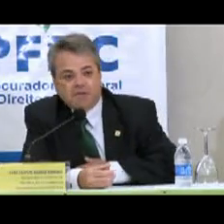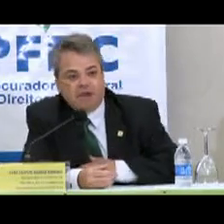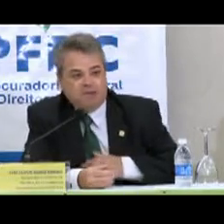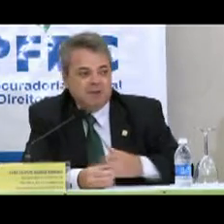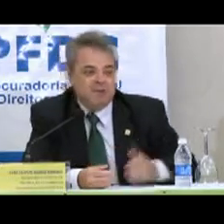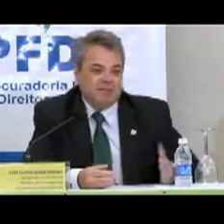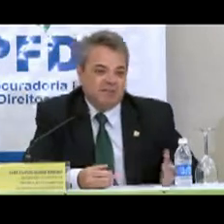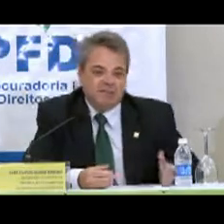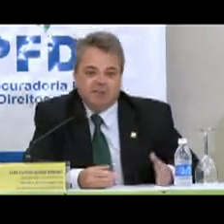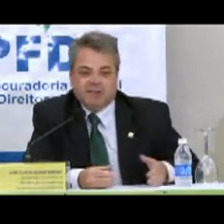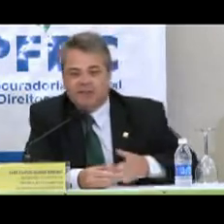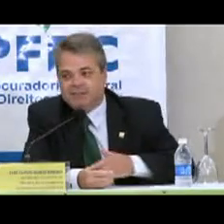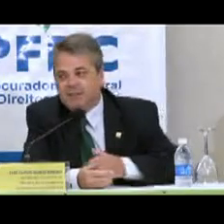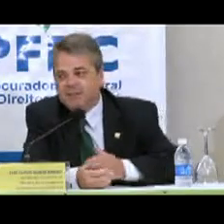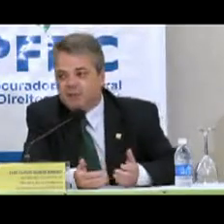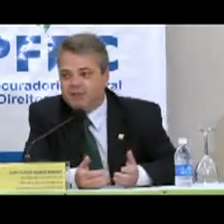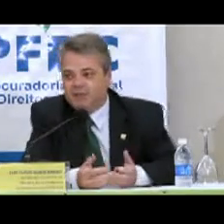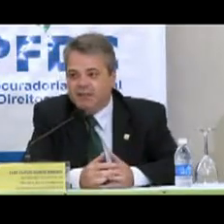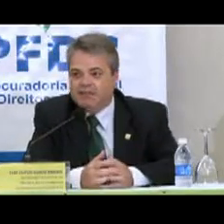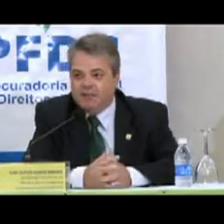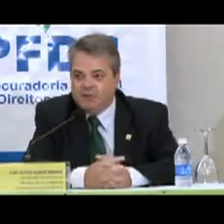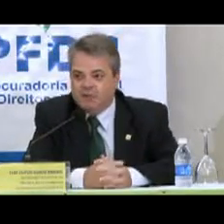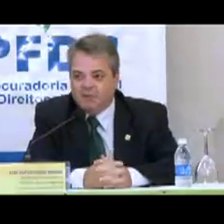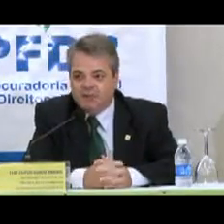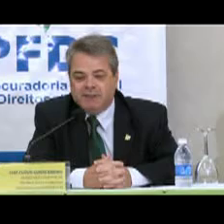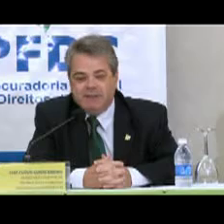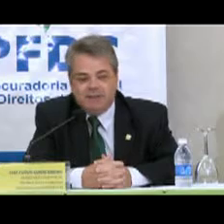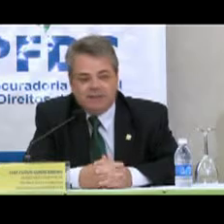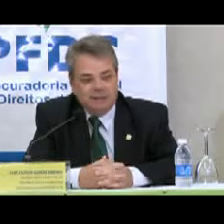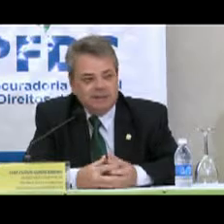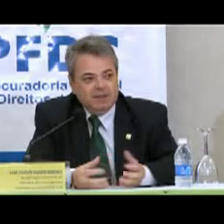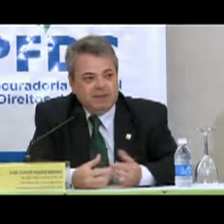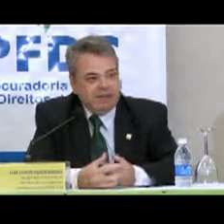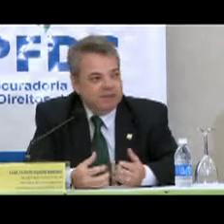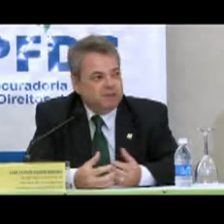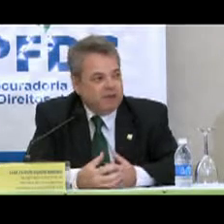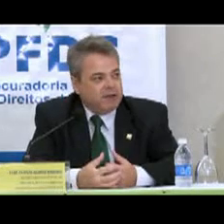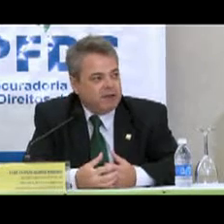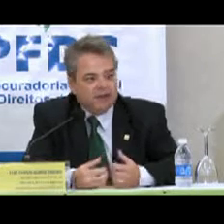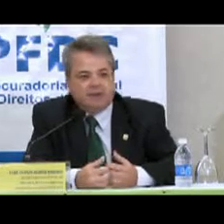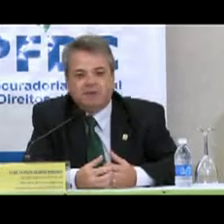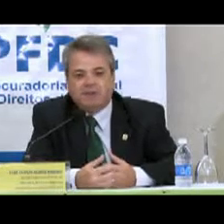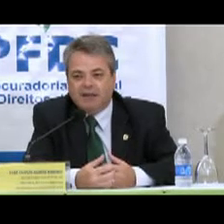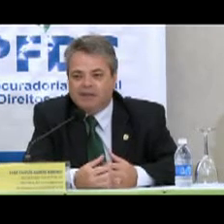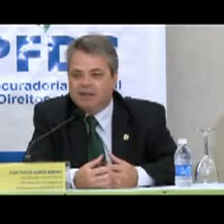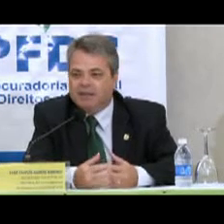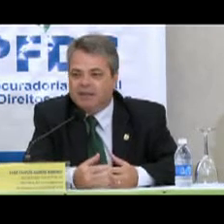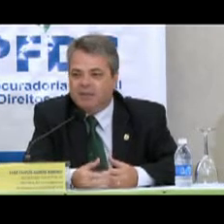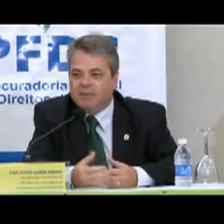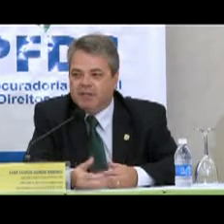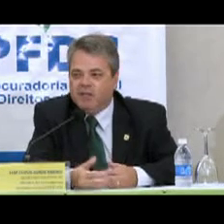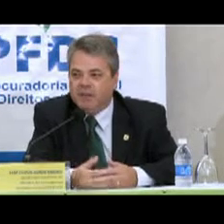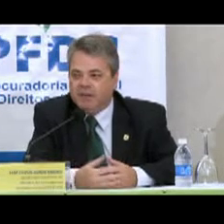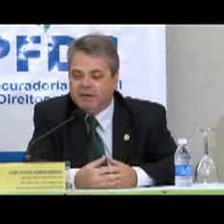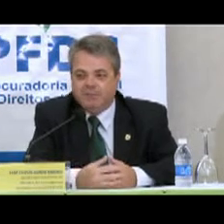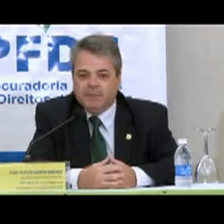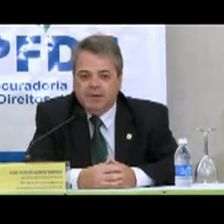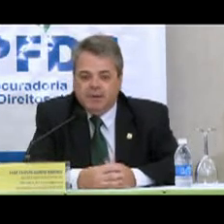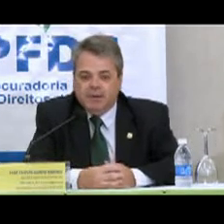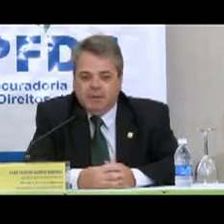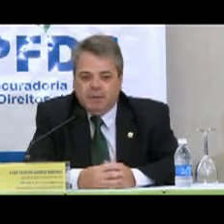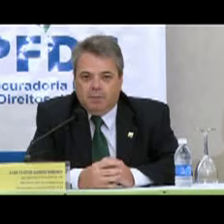sei fazer uma coisa, mas não sei fazer outra. Então, a pessoa com deficiência é a mesma coisa. Então, está aí os preconceitos que a gente tem que começar a